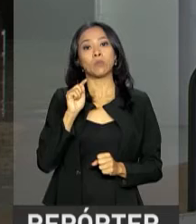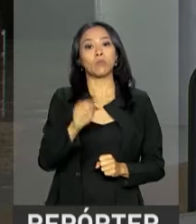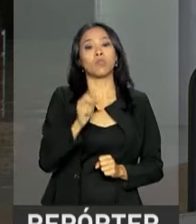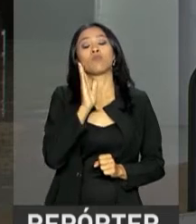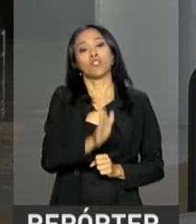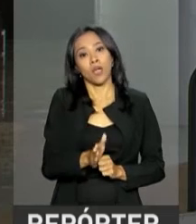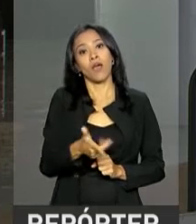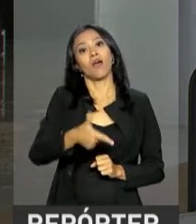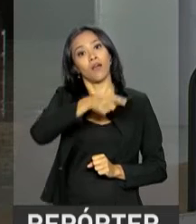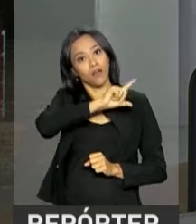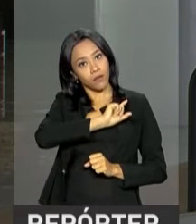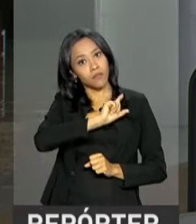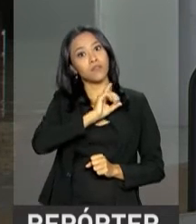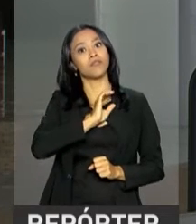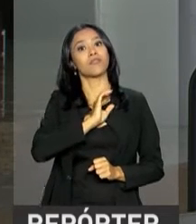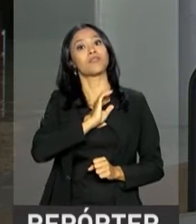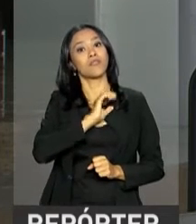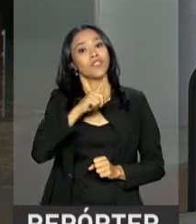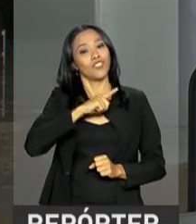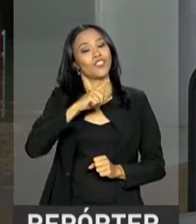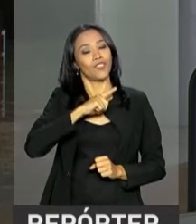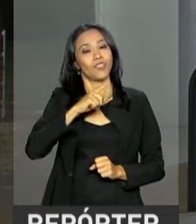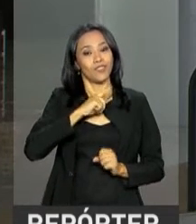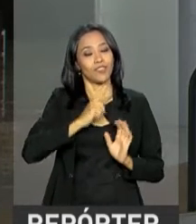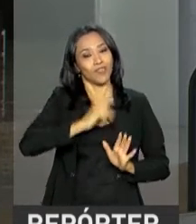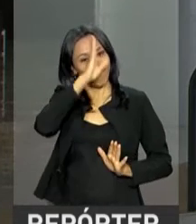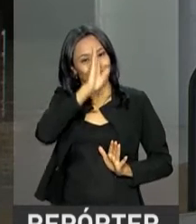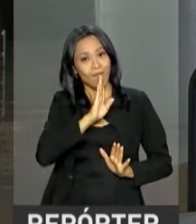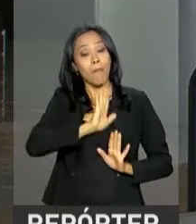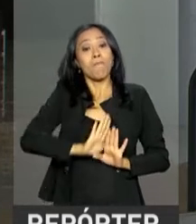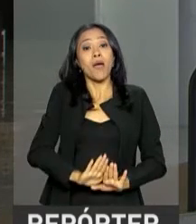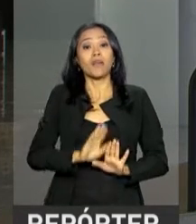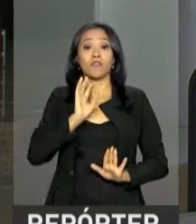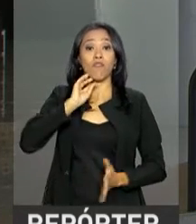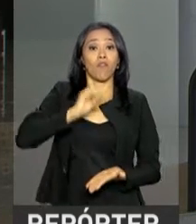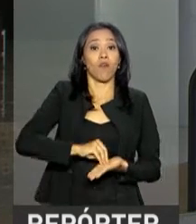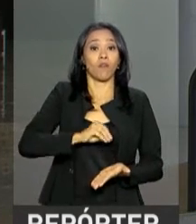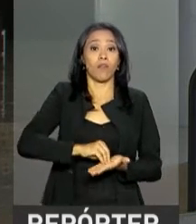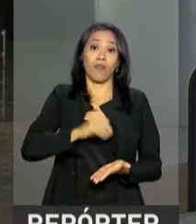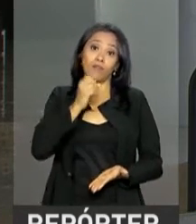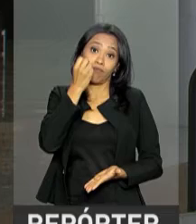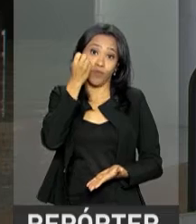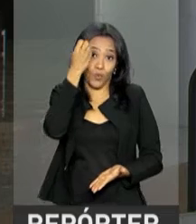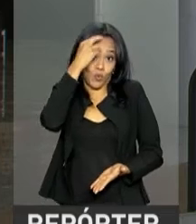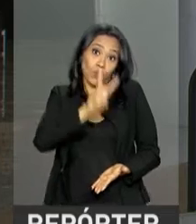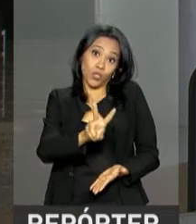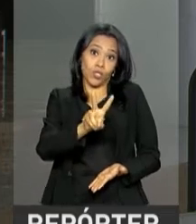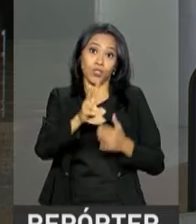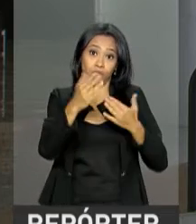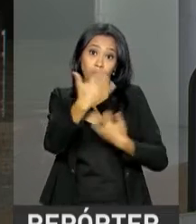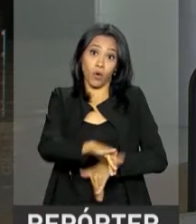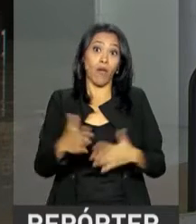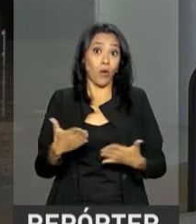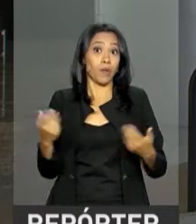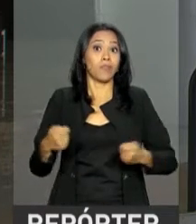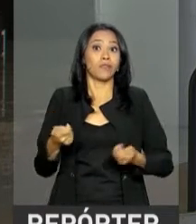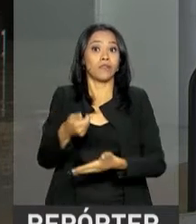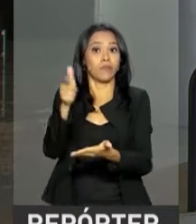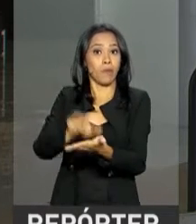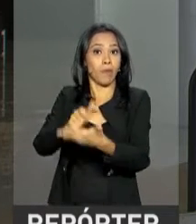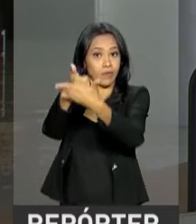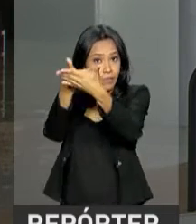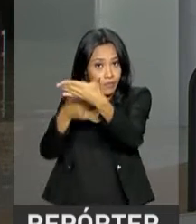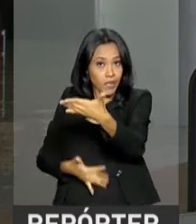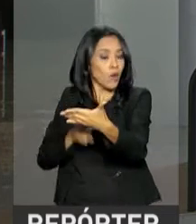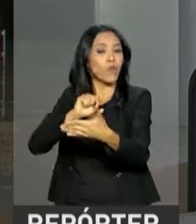haviam se beneficiado no ano passado mas faltaram aos dois dias de prova agora eles vão ter que justificar essa ausência para